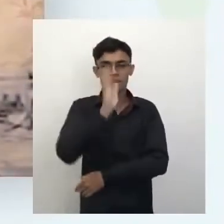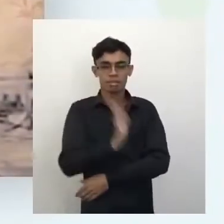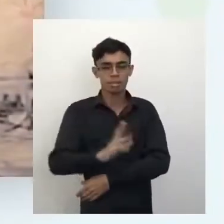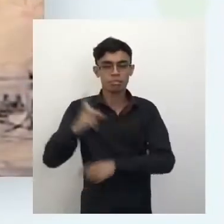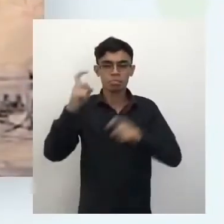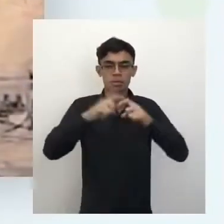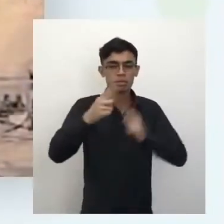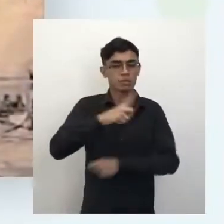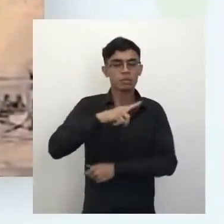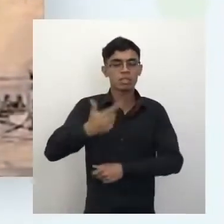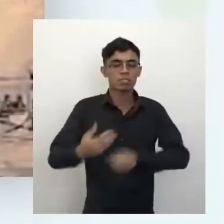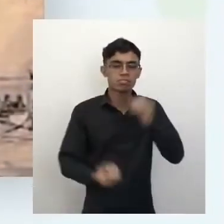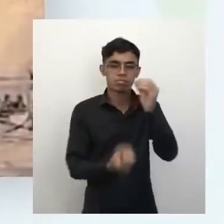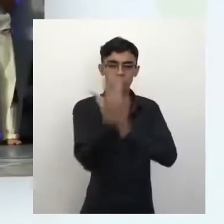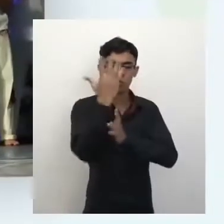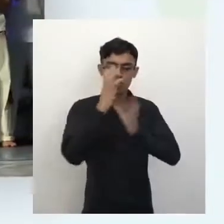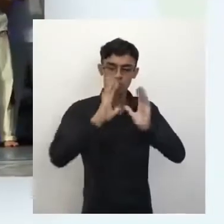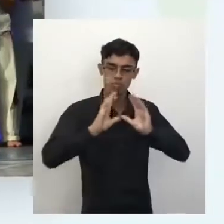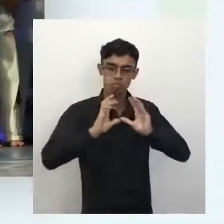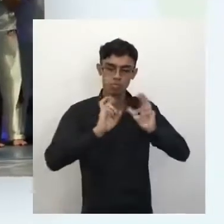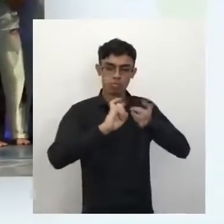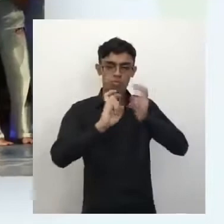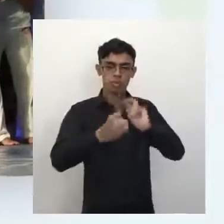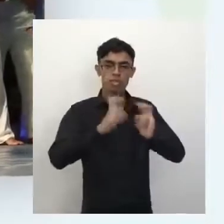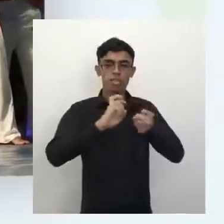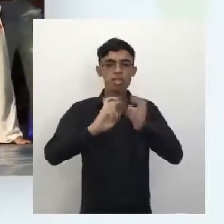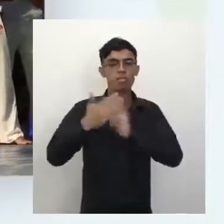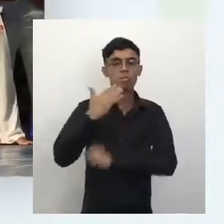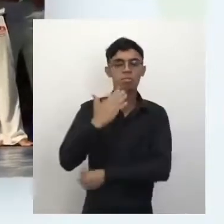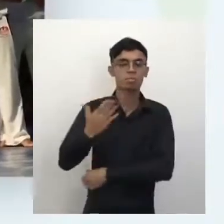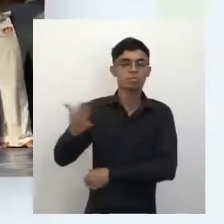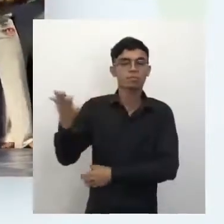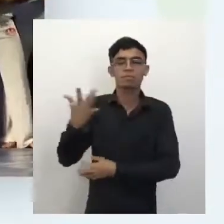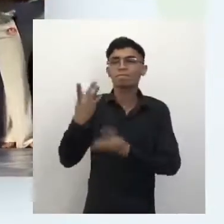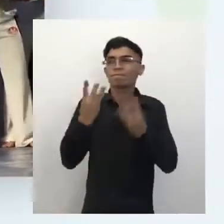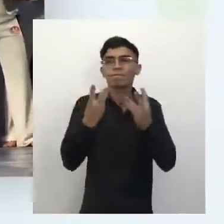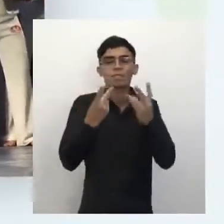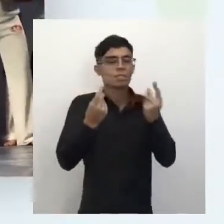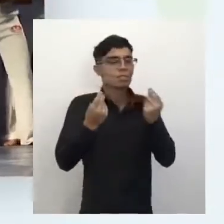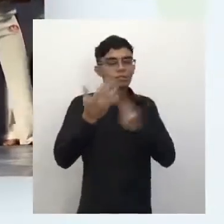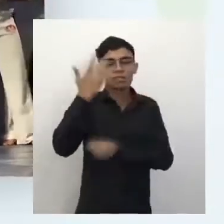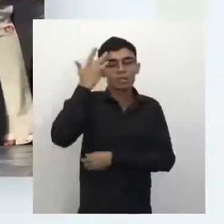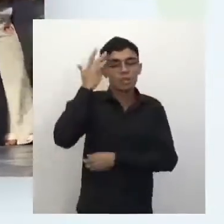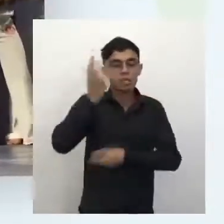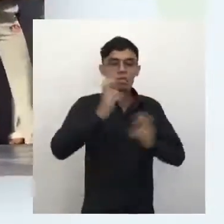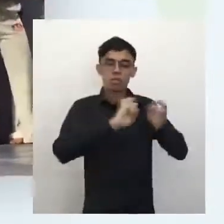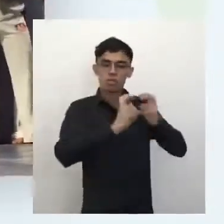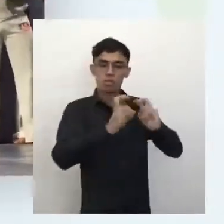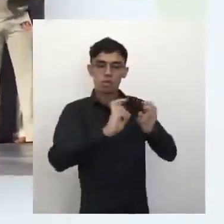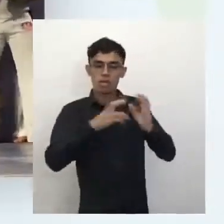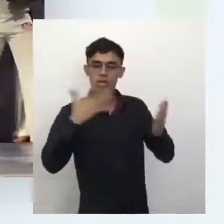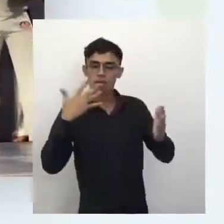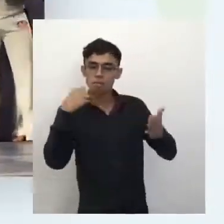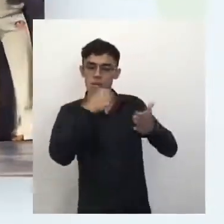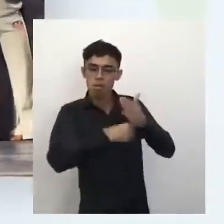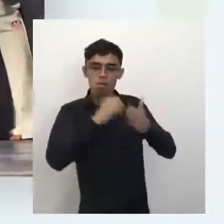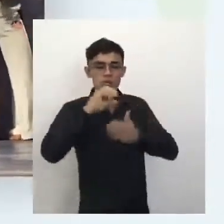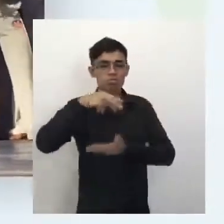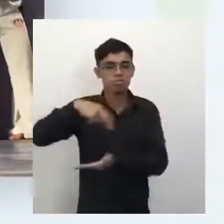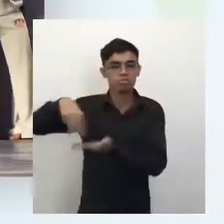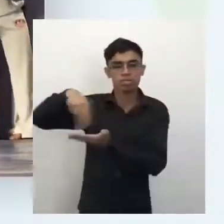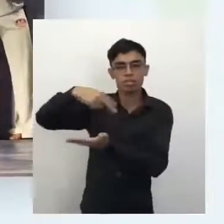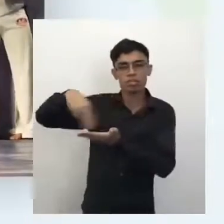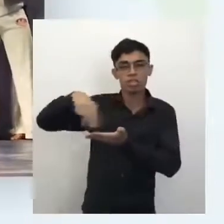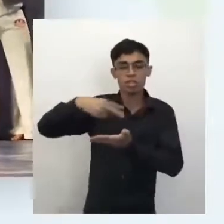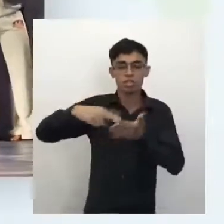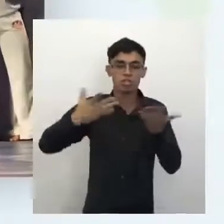assim nasceu a capoeira. A gente não consegue classificar se a capoeira é luta, se é dança, se é